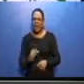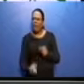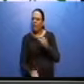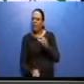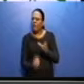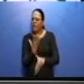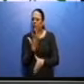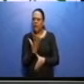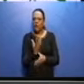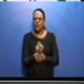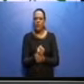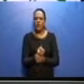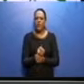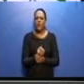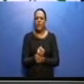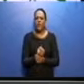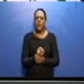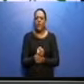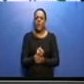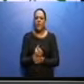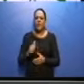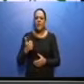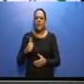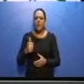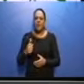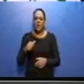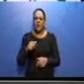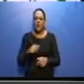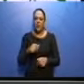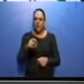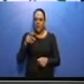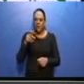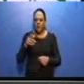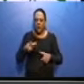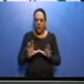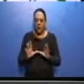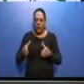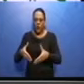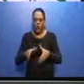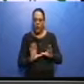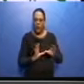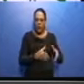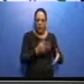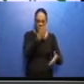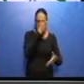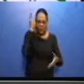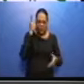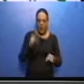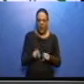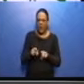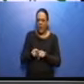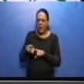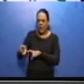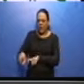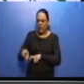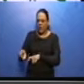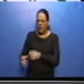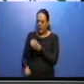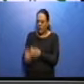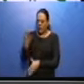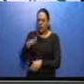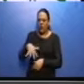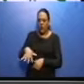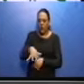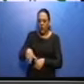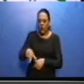aí em razão principalmente do desenvolvimento da agricultura, em razão dessa área ser muito fértil. Nós